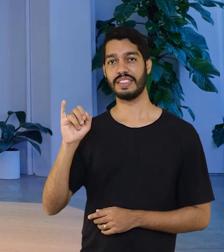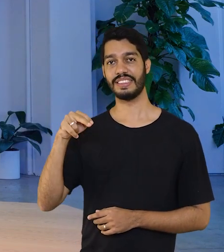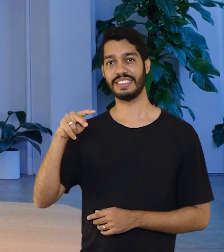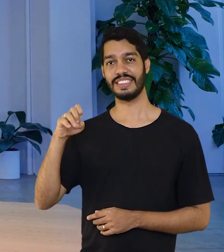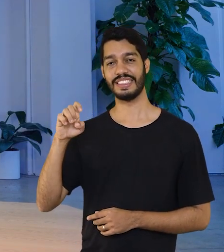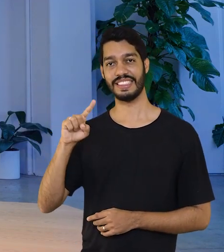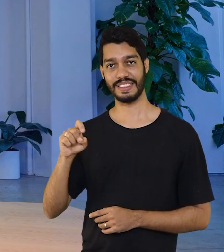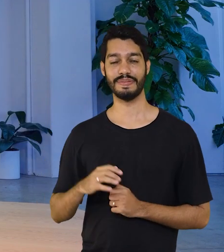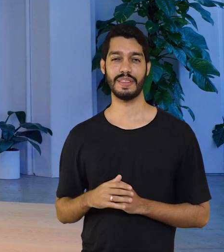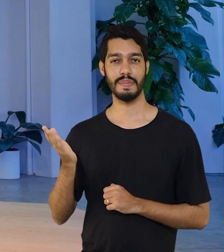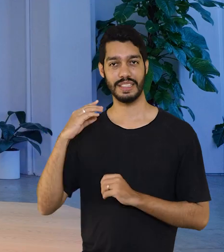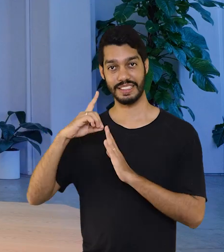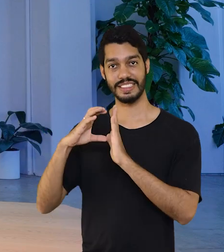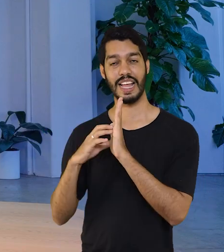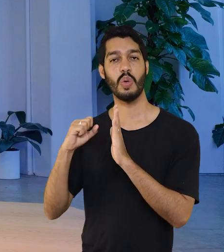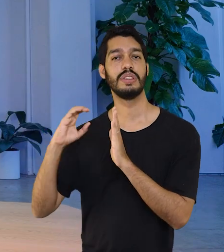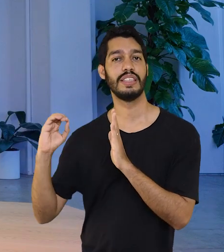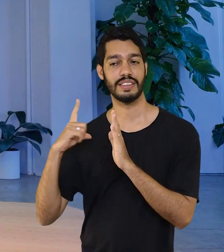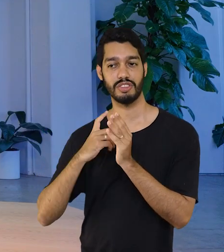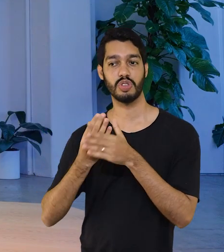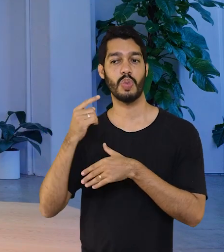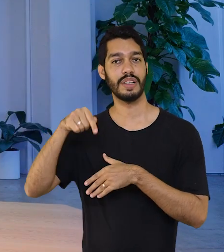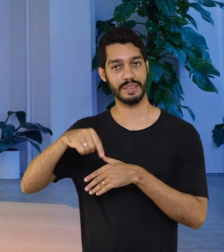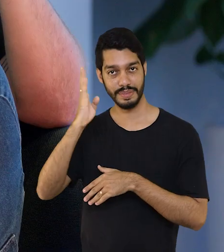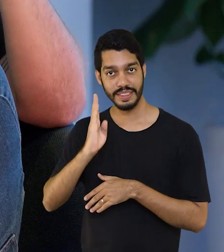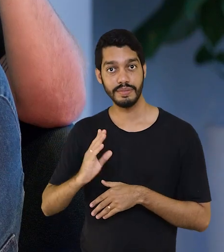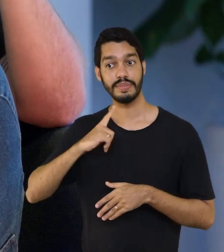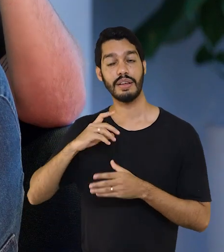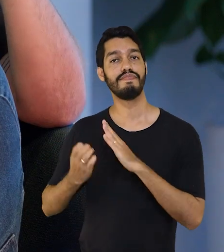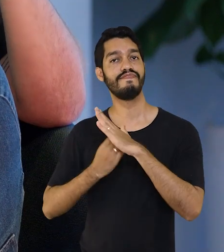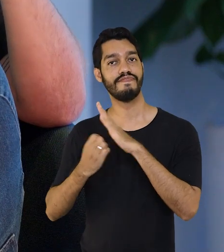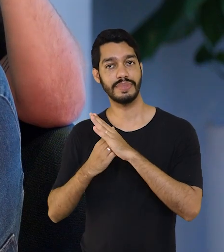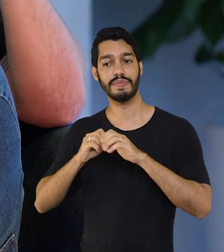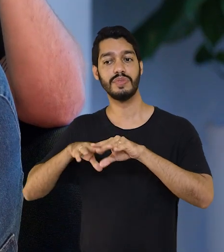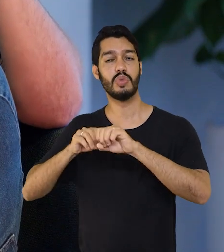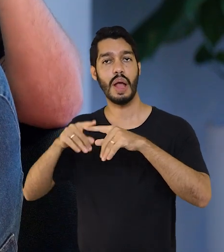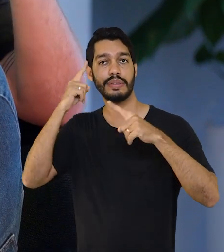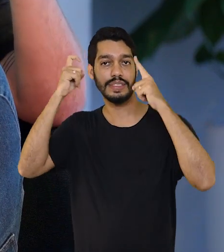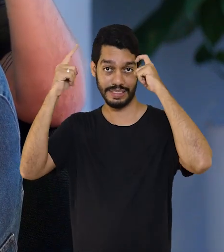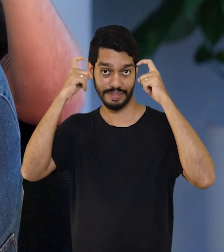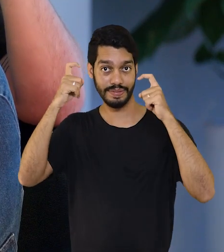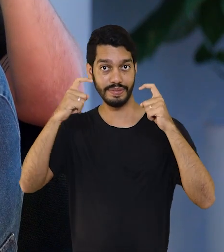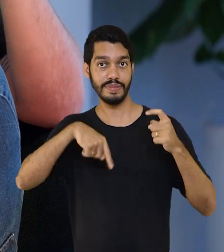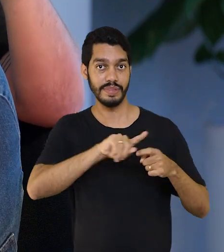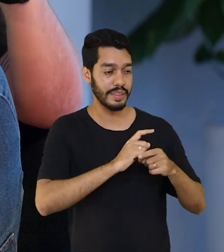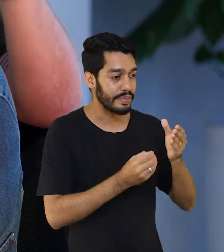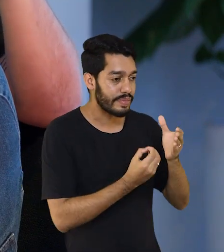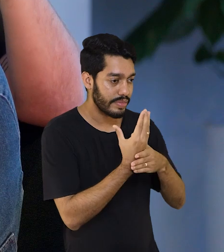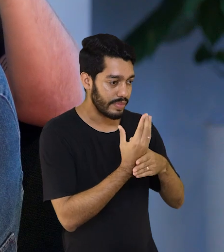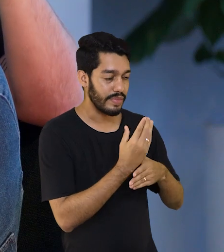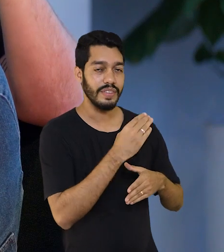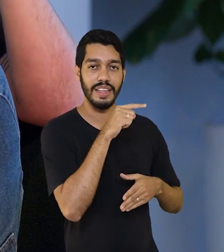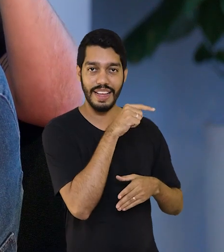criaram no Brasil uma empresa de educação criativa, que se chamava Crianças Criativas. E eu sempre falo que, né, tudo que a gente construiu na UIN nasceu